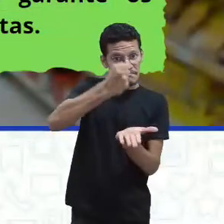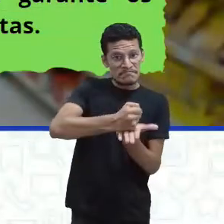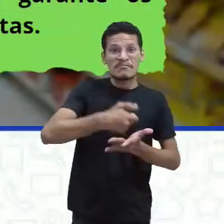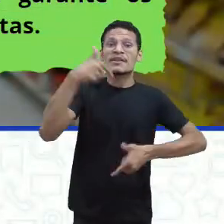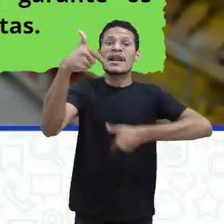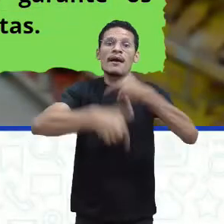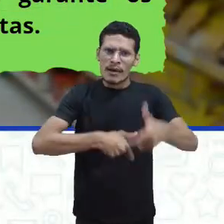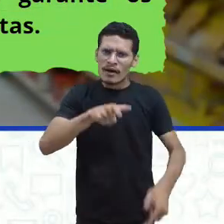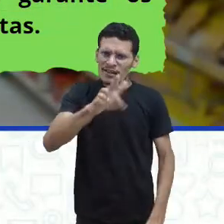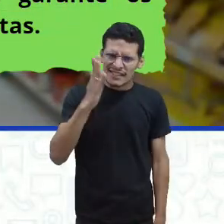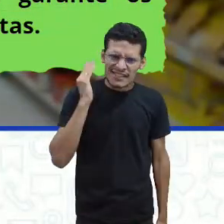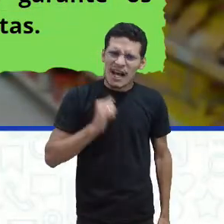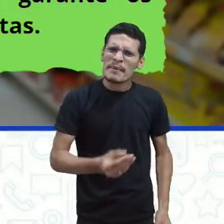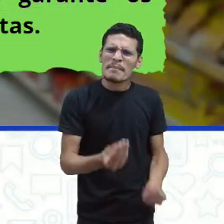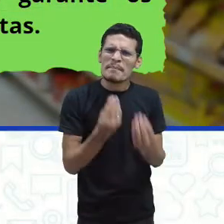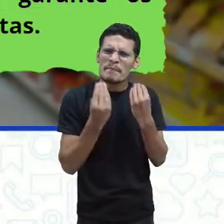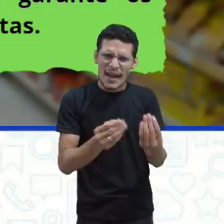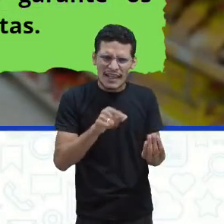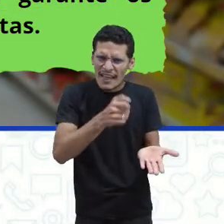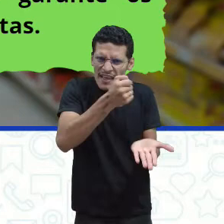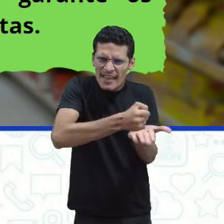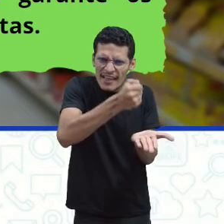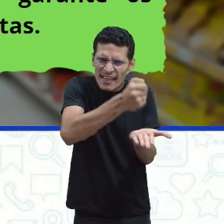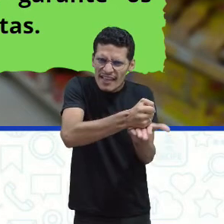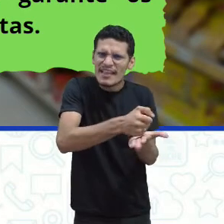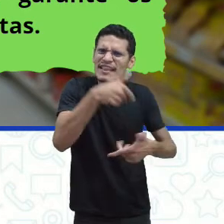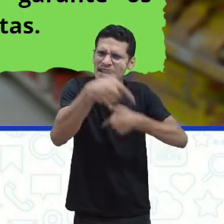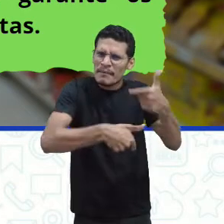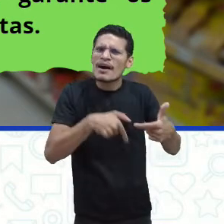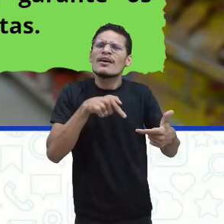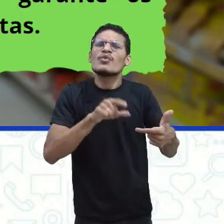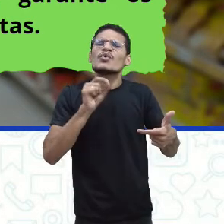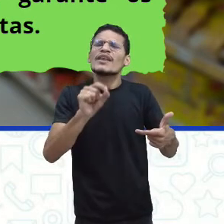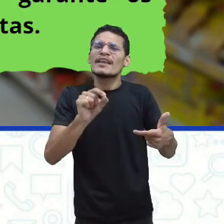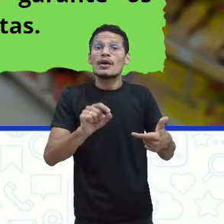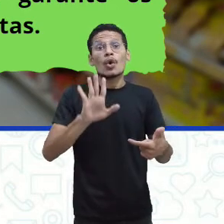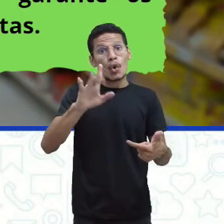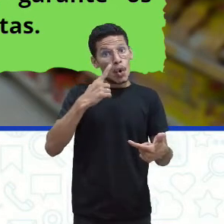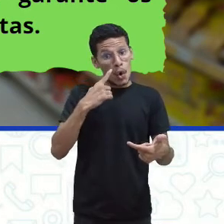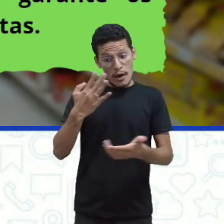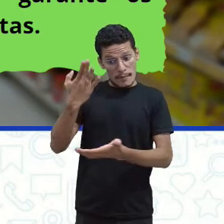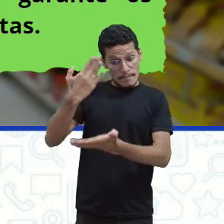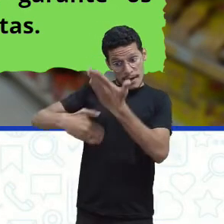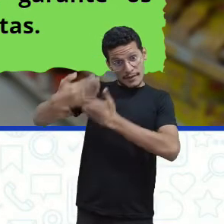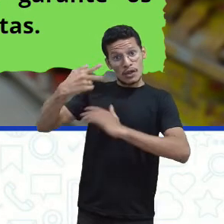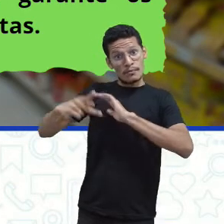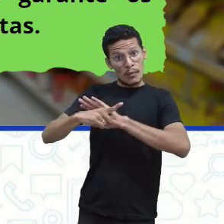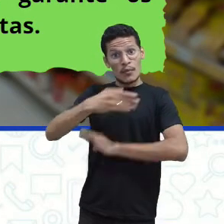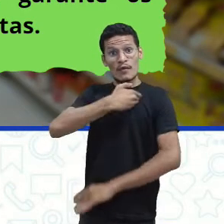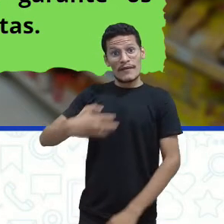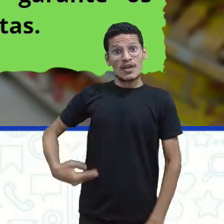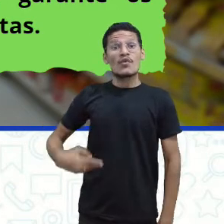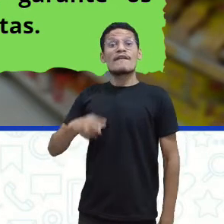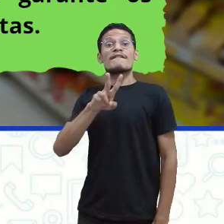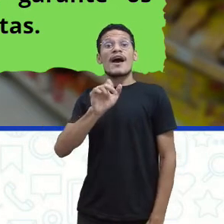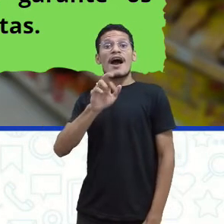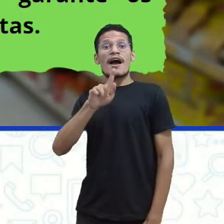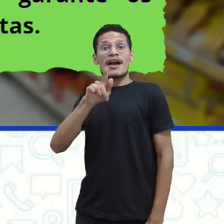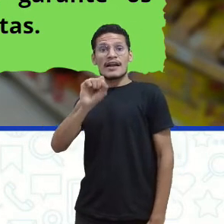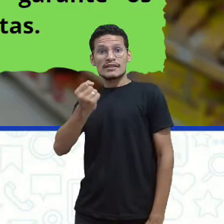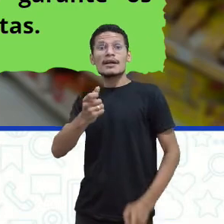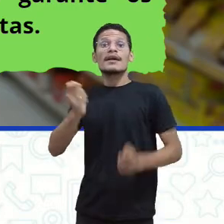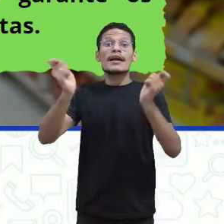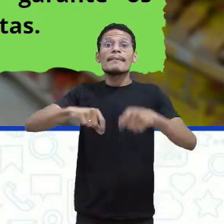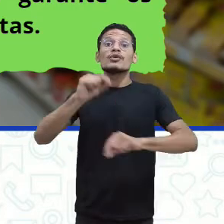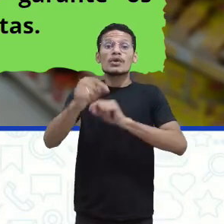serve a carteira de trabalho? Acho que a gente tem um documento que, no passado, inclusive durante o governo Vargas, por exemplo, era o documento de identificação